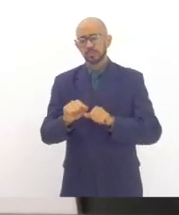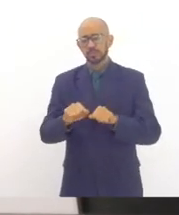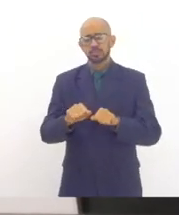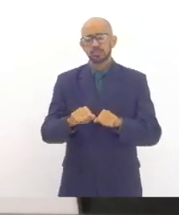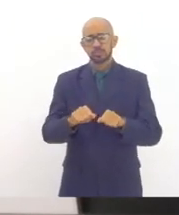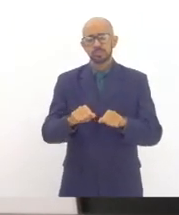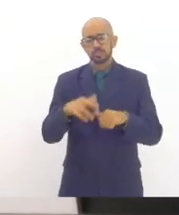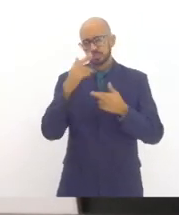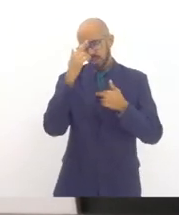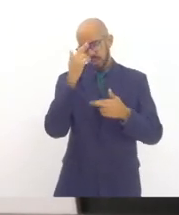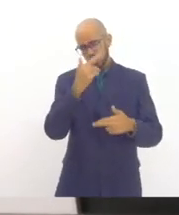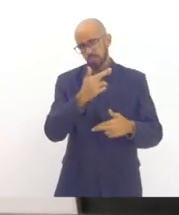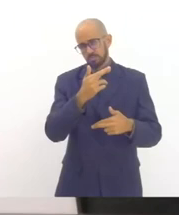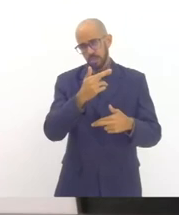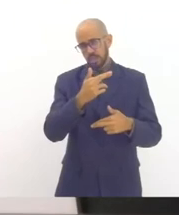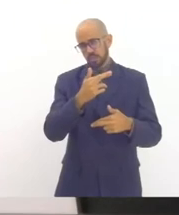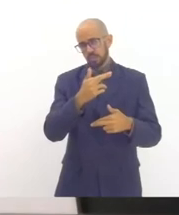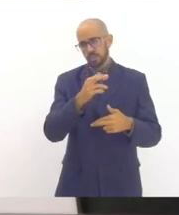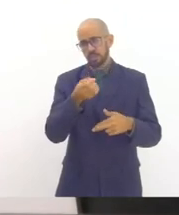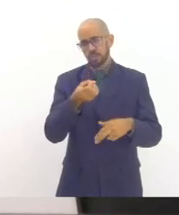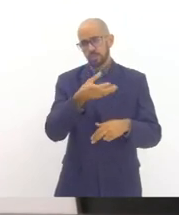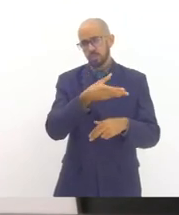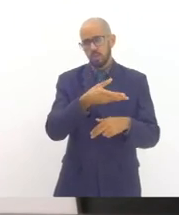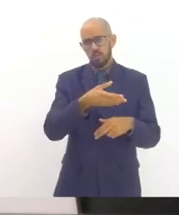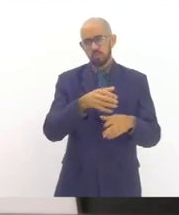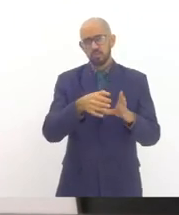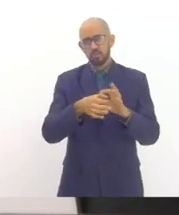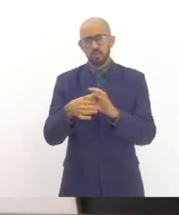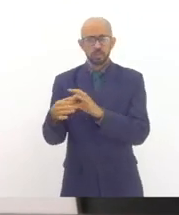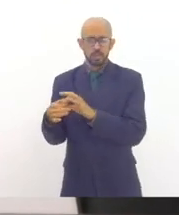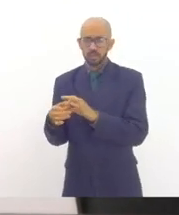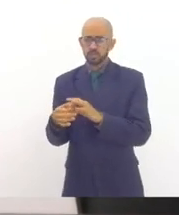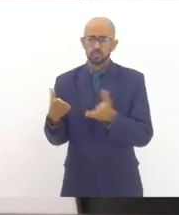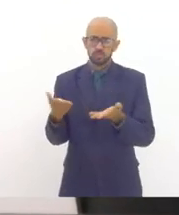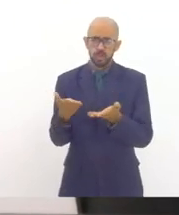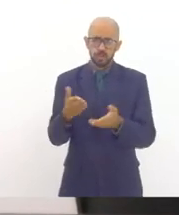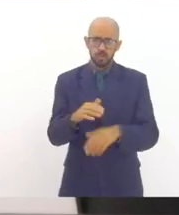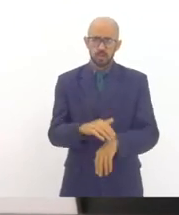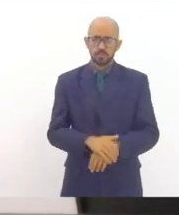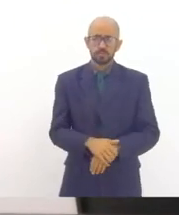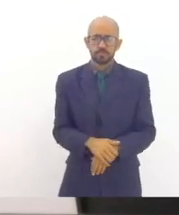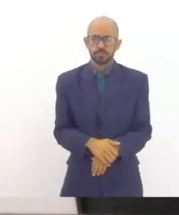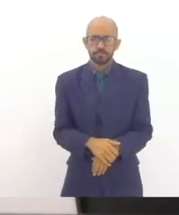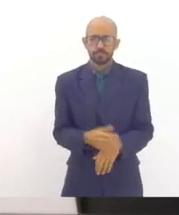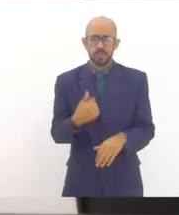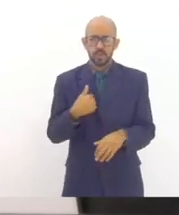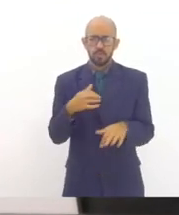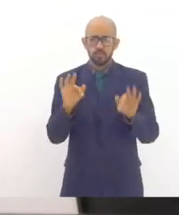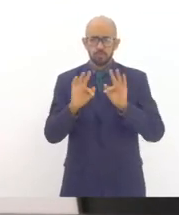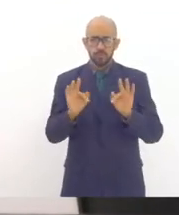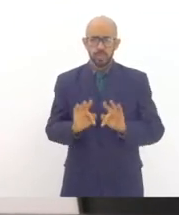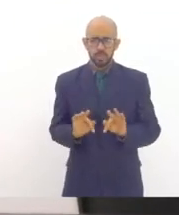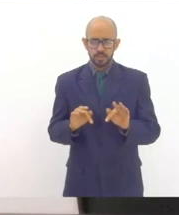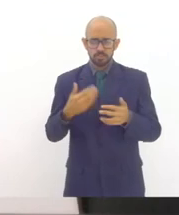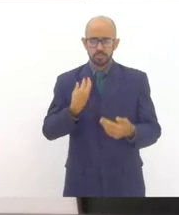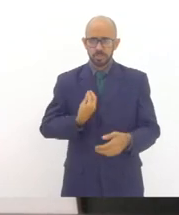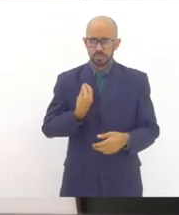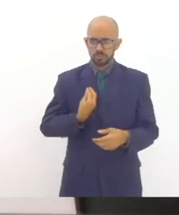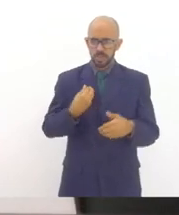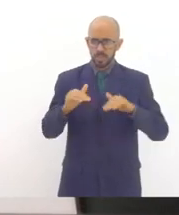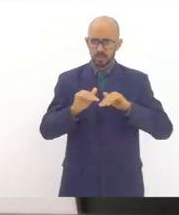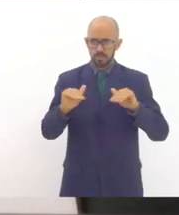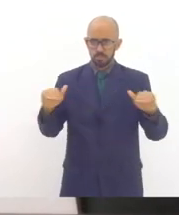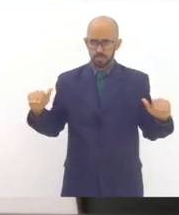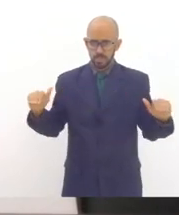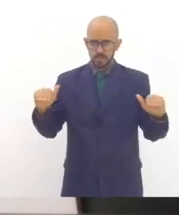e respeitar essa nova mudança, esse novo panorama que nós estamos encarando. Então, fico feliz de participar dessa mesa, fico feliz de participar